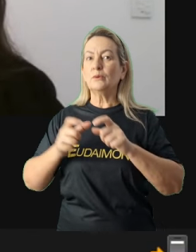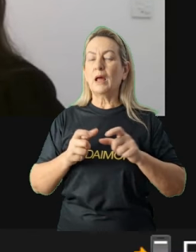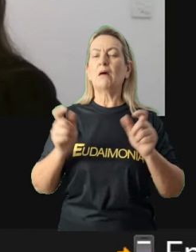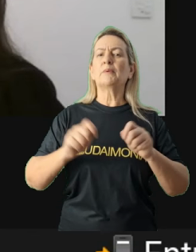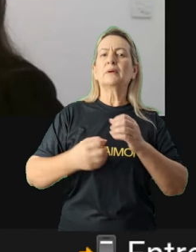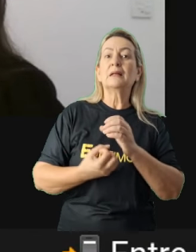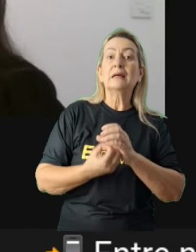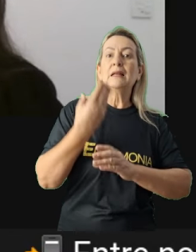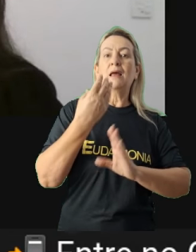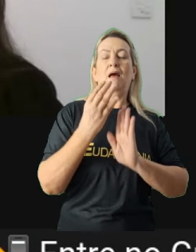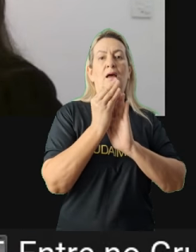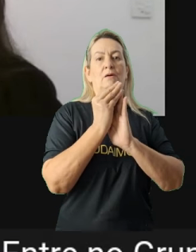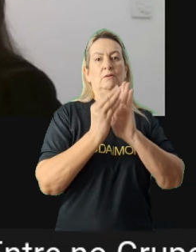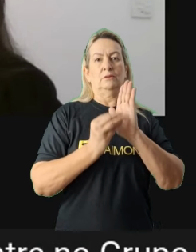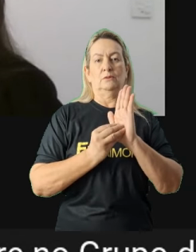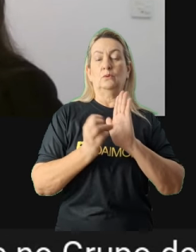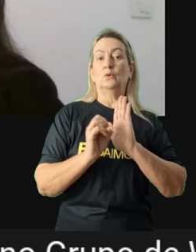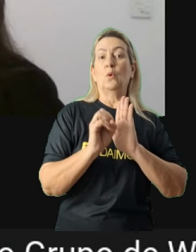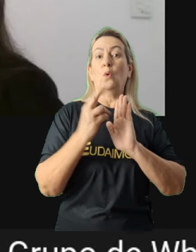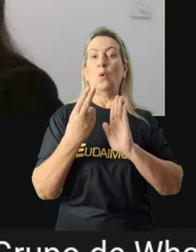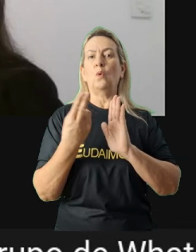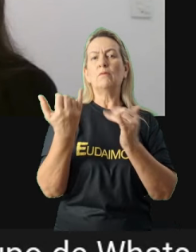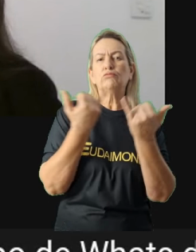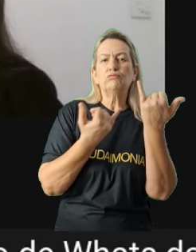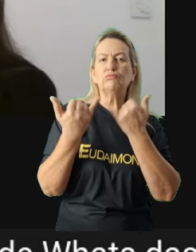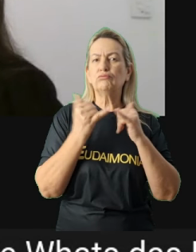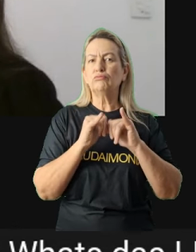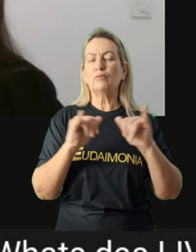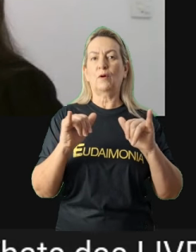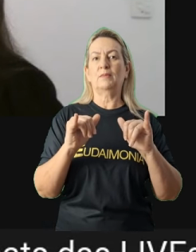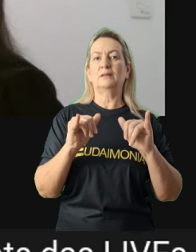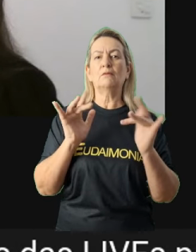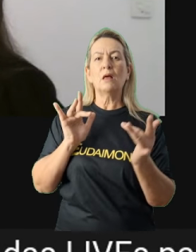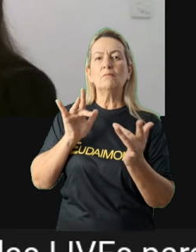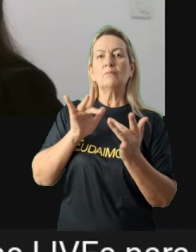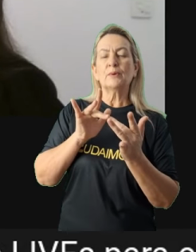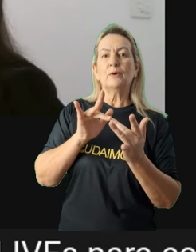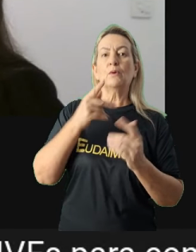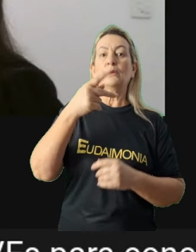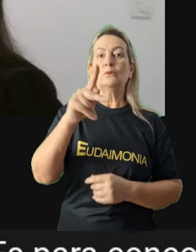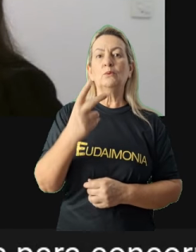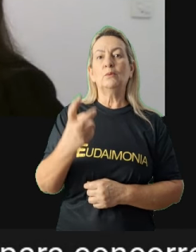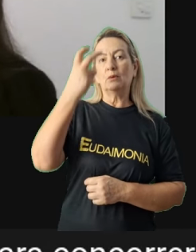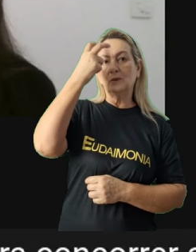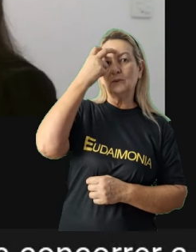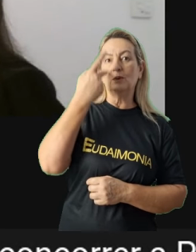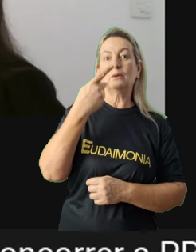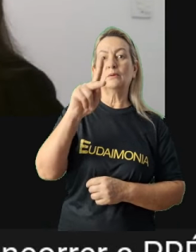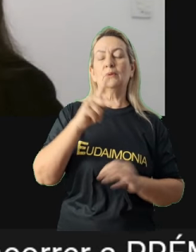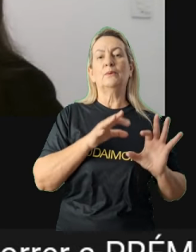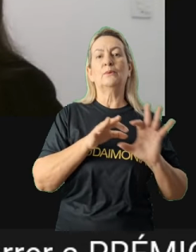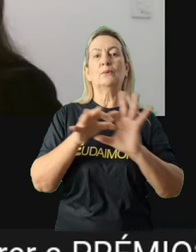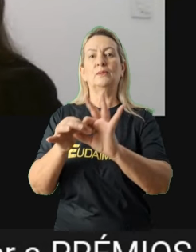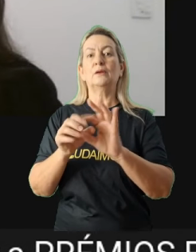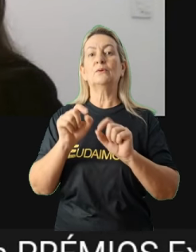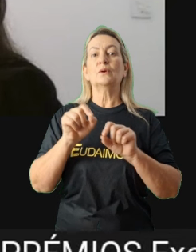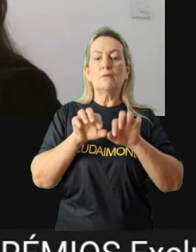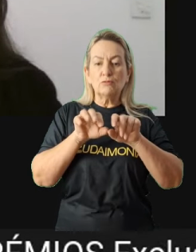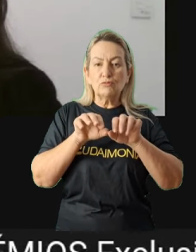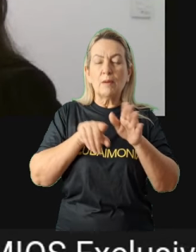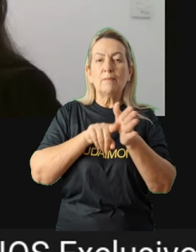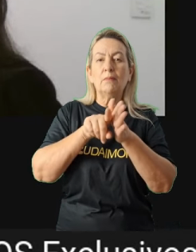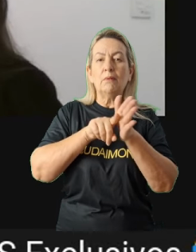criar conteúdos ou criar alguma informação que te conecte com o teu ambiente, com a tua cultura, com o teu perfil de consumo, às